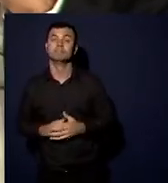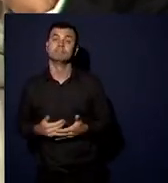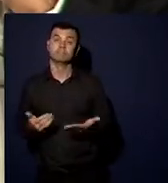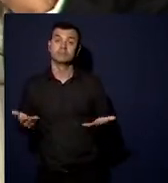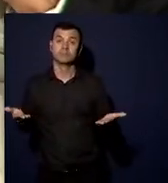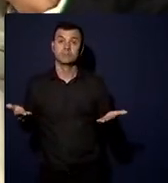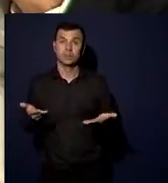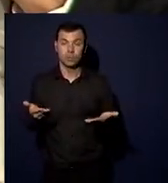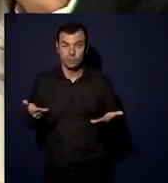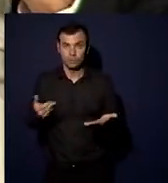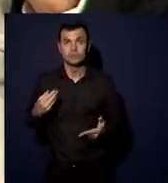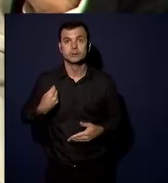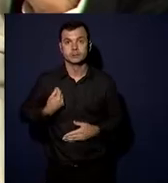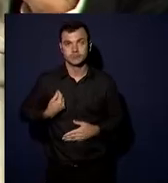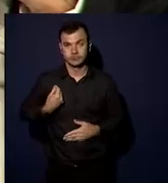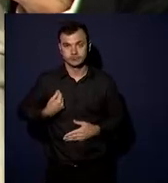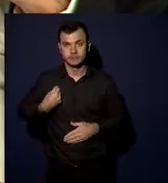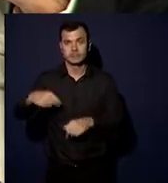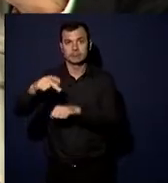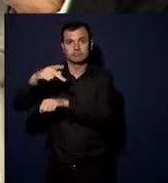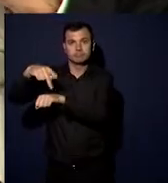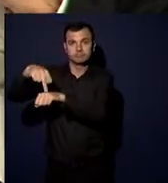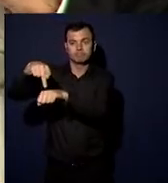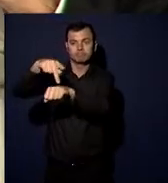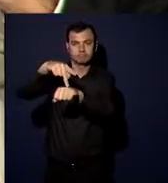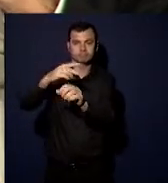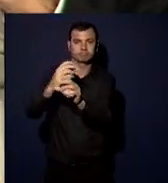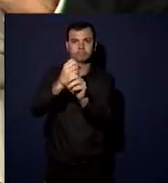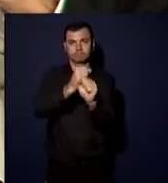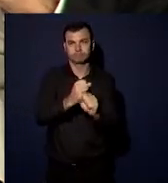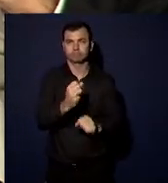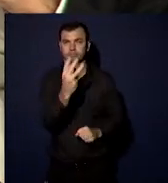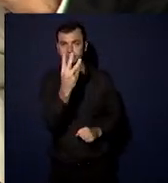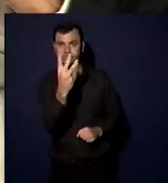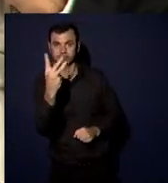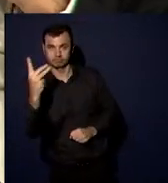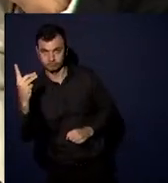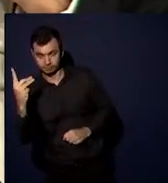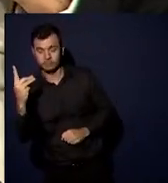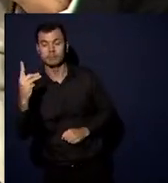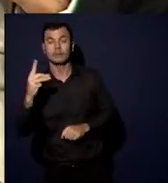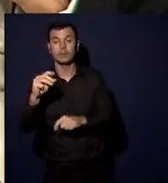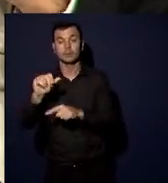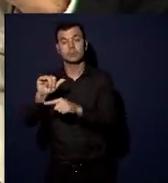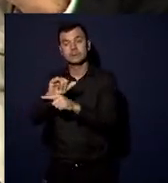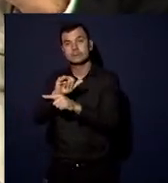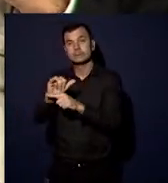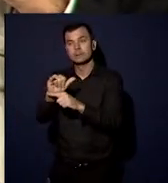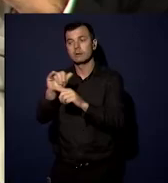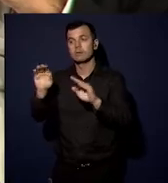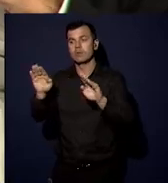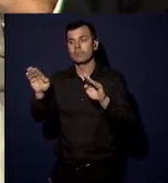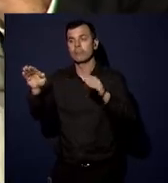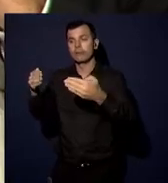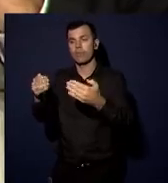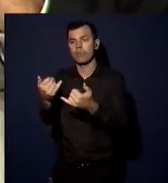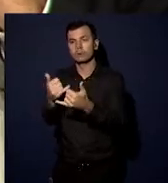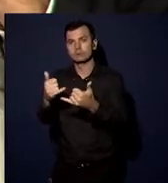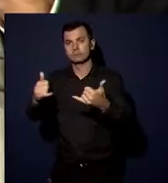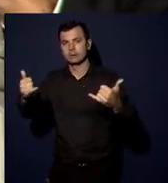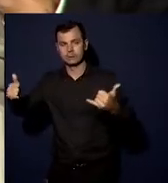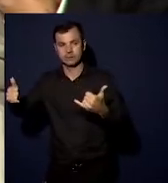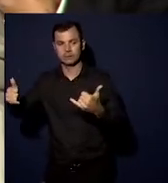Global presente em 31 países temos uma estratégia muito focada em energia renovável